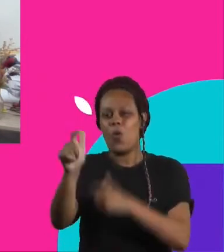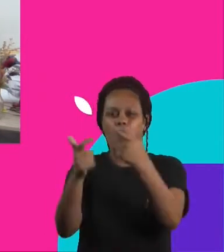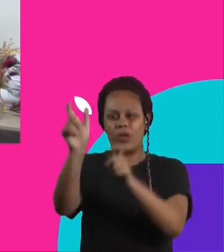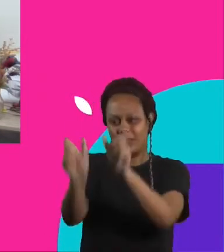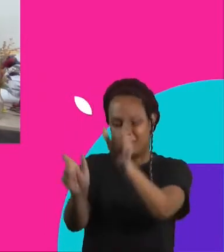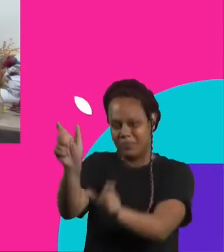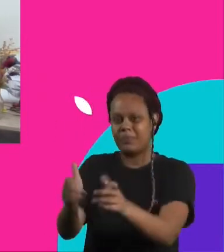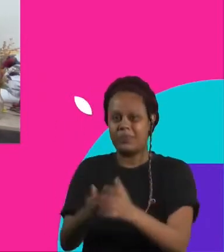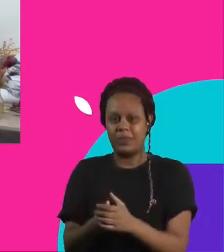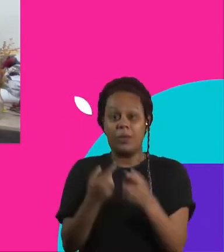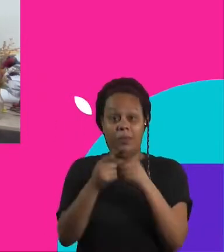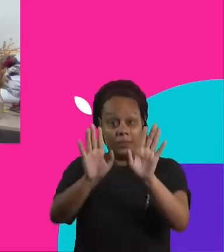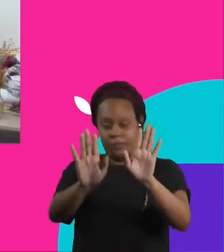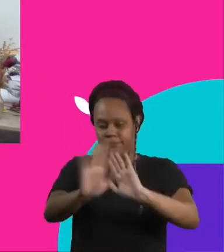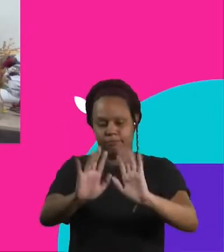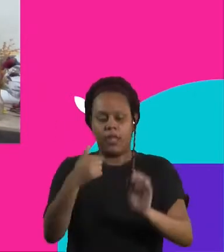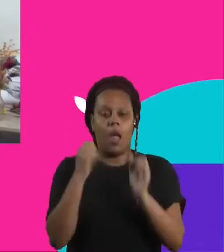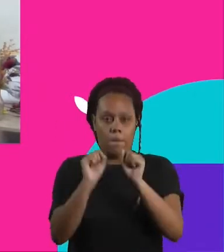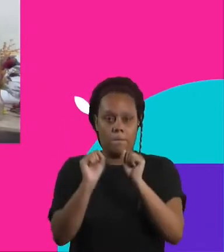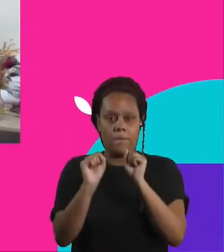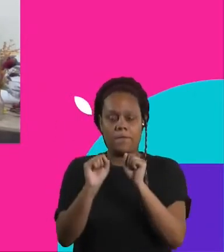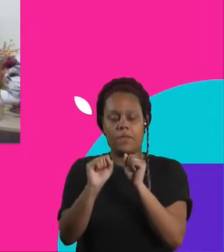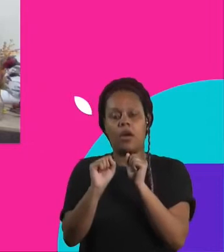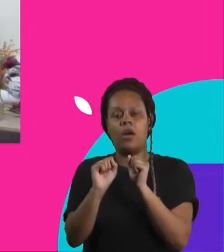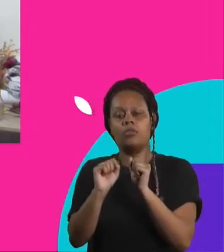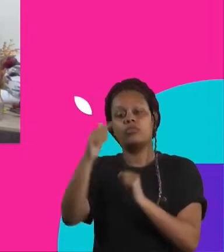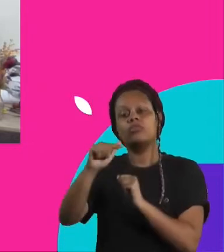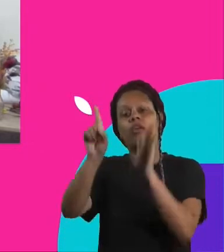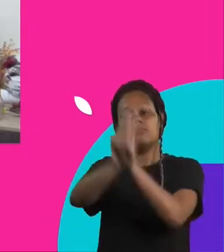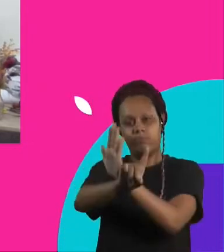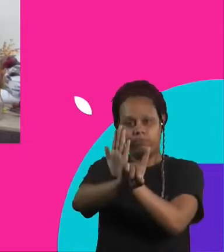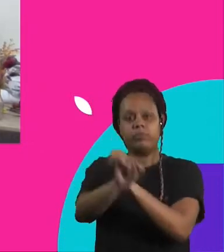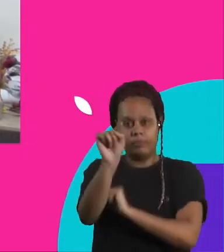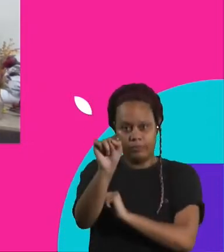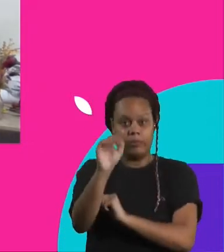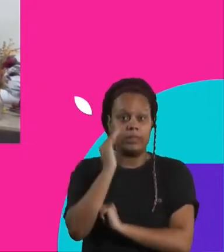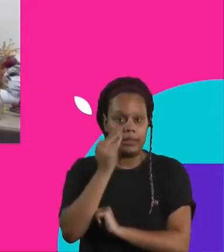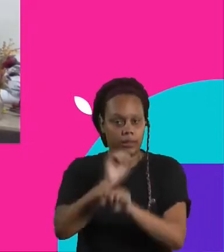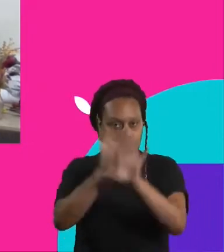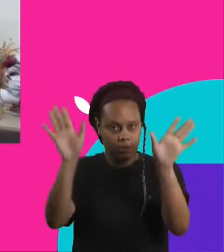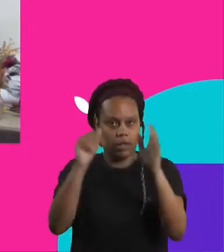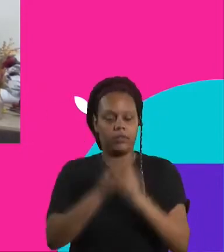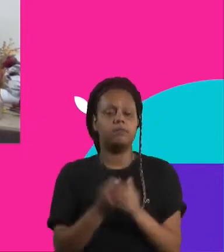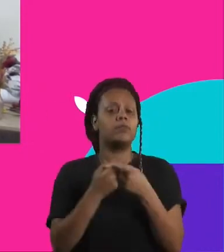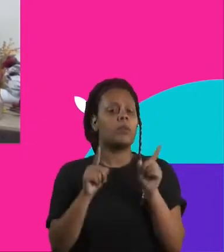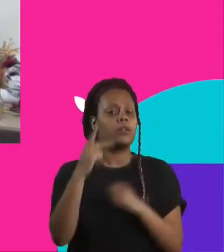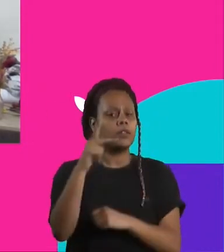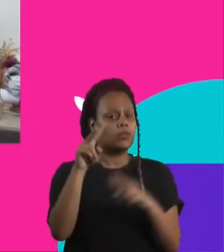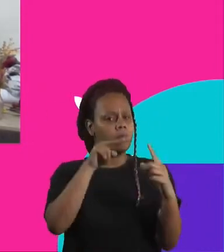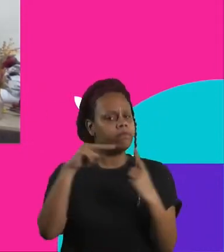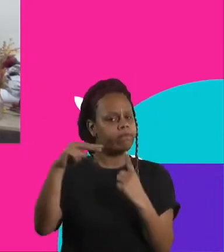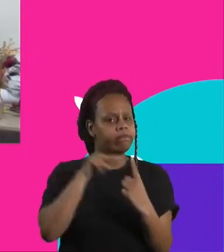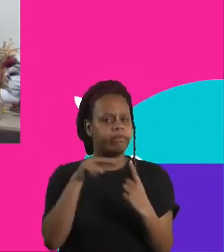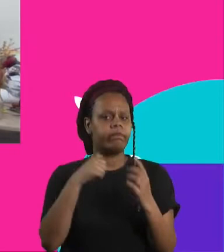posso repetir a pergunta para você. Acho que você teve um probleminha de áudio, eu posso repetir a pergunta. Ela foi, na tua visão, Gabriel, qual